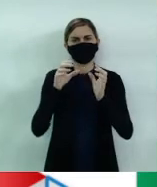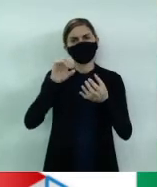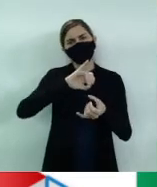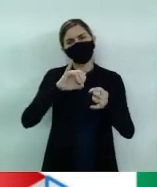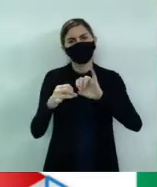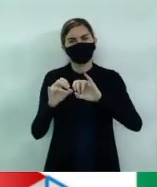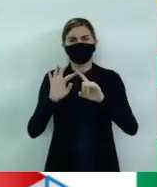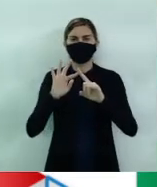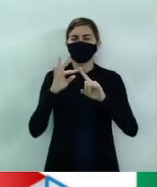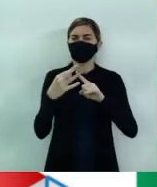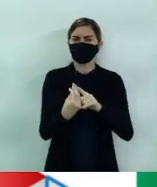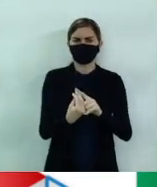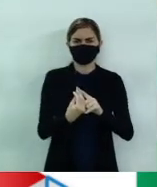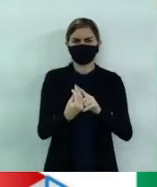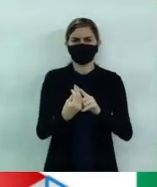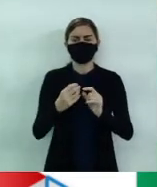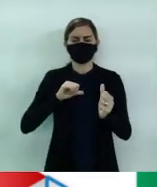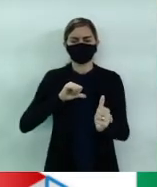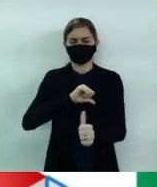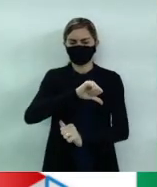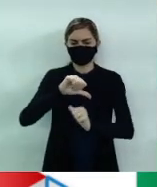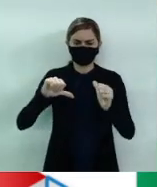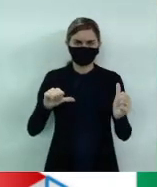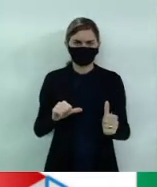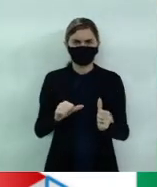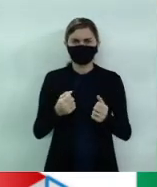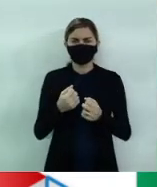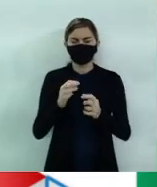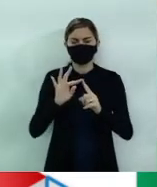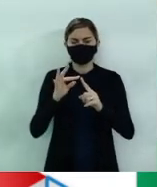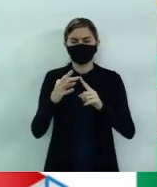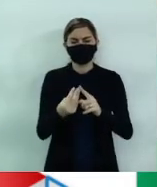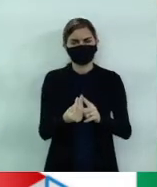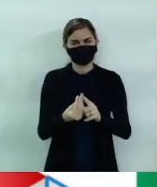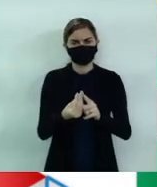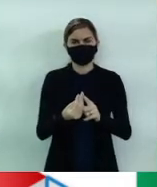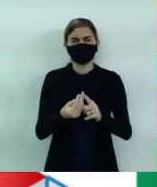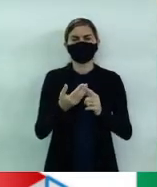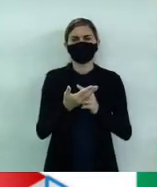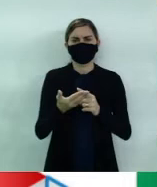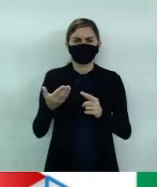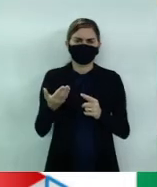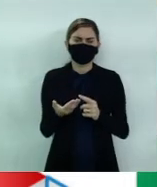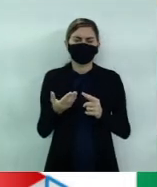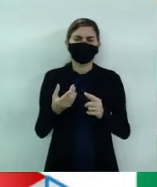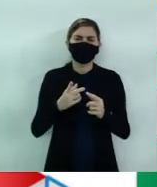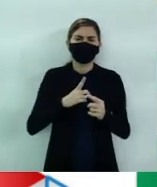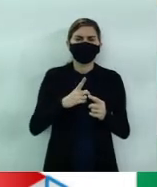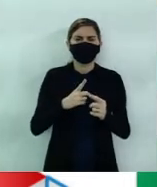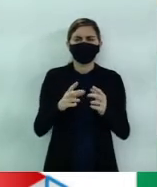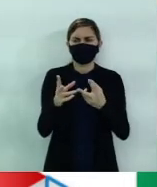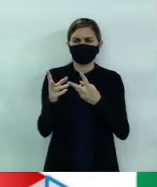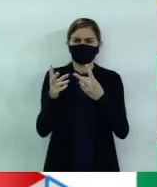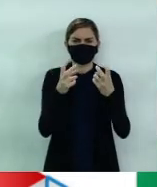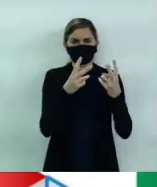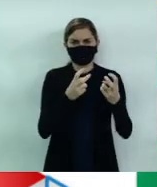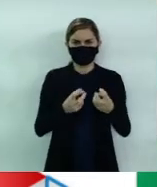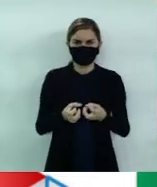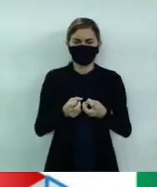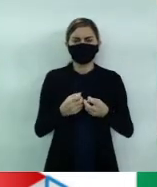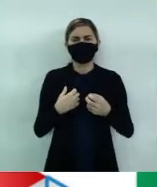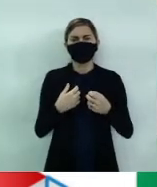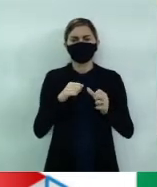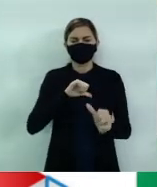e físicas. As transformações, quando são físicas, embora elas sejam perceptíveis